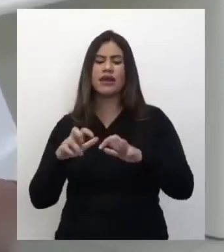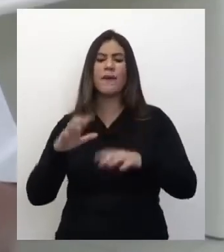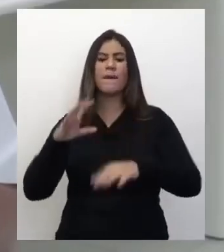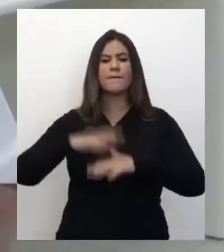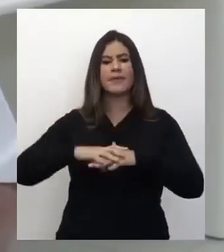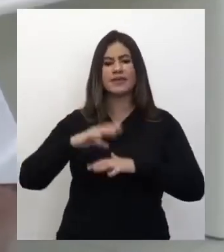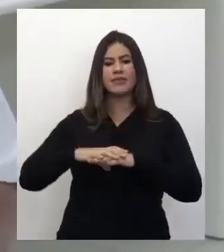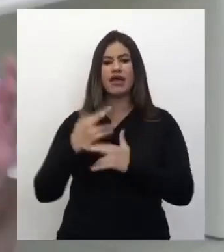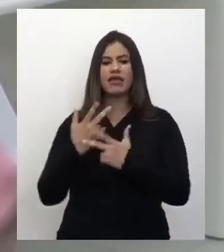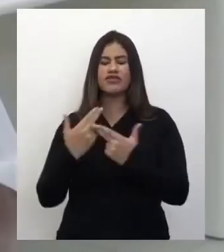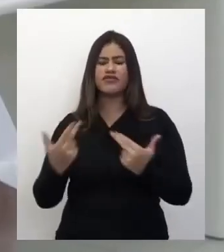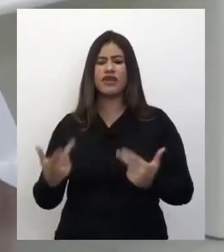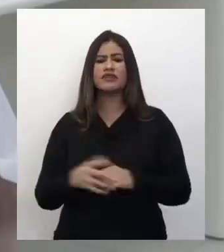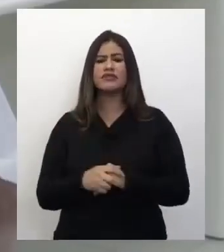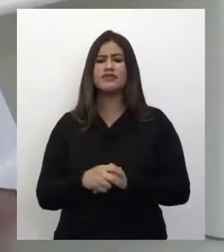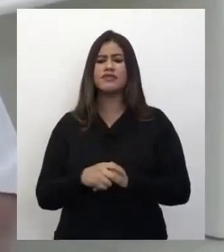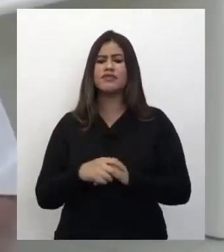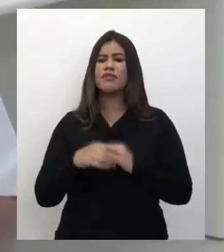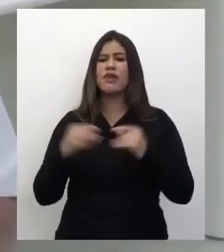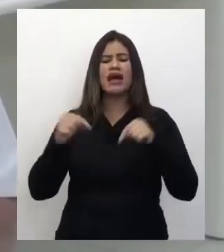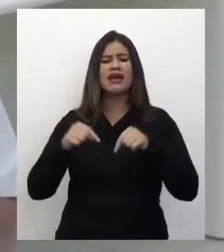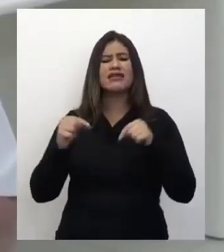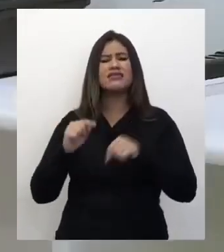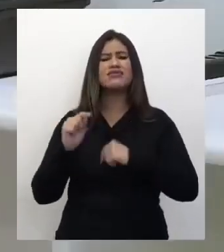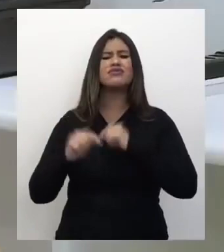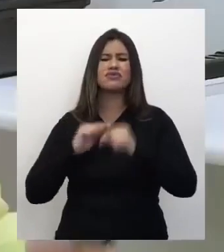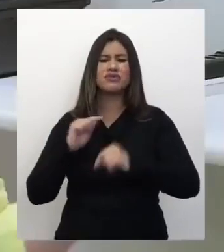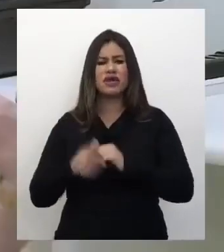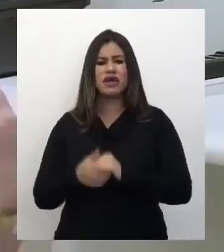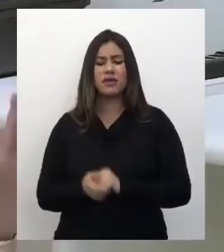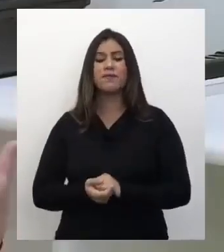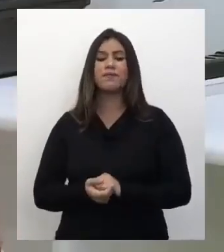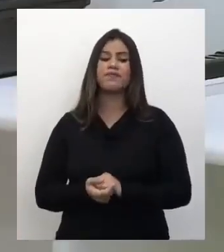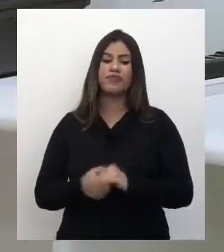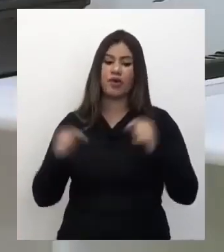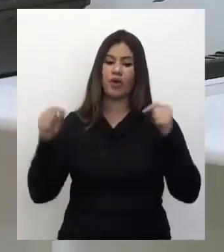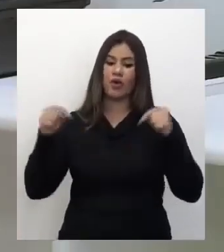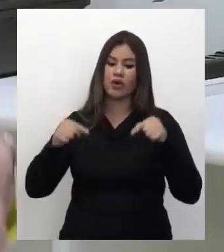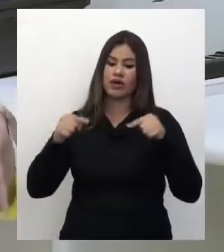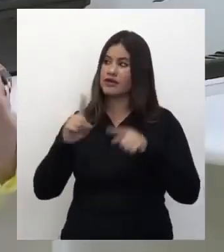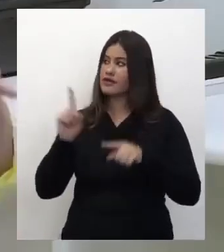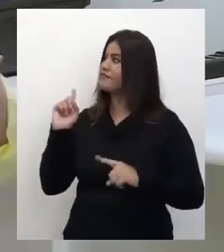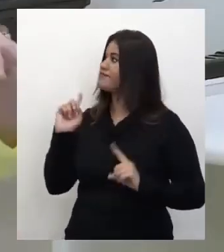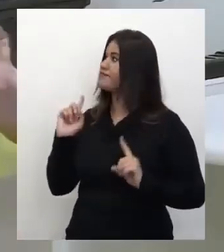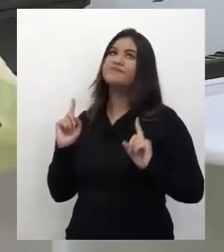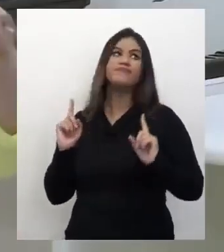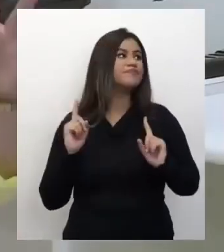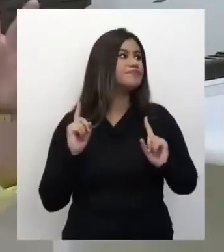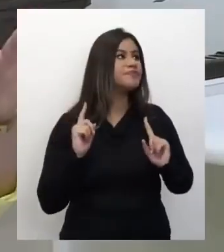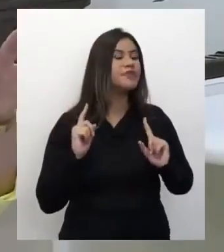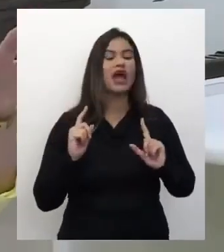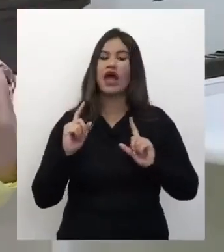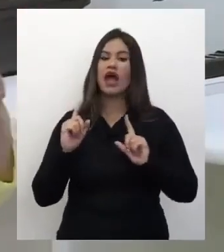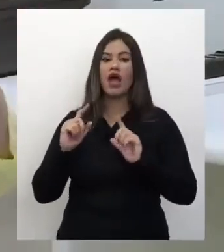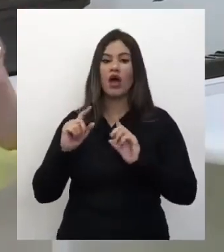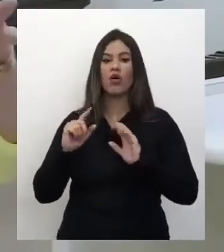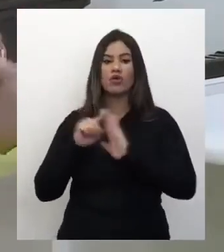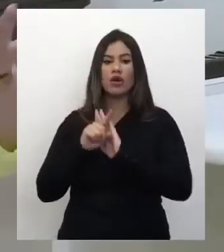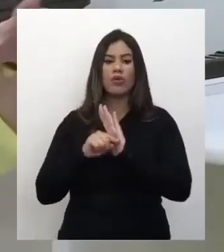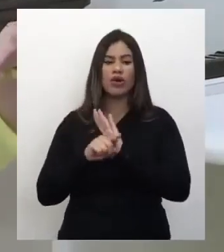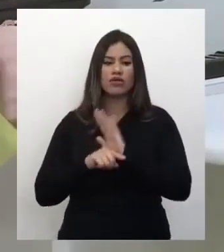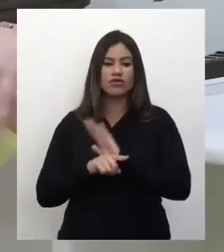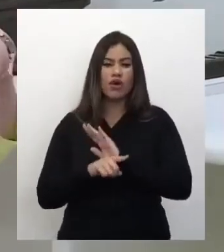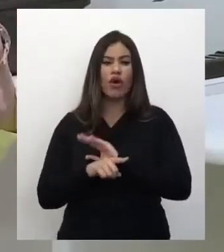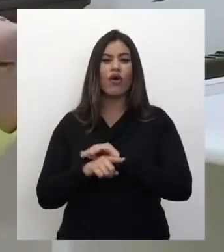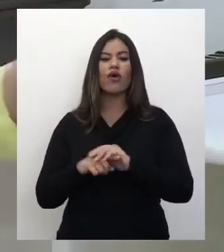Vamos detalhar isso. Onde é que nós estamos? Que ambiente é esse, professor? Bom, esse é um laboratório onde nós definimos os